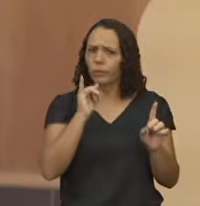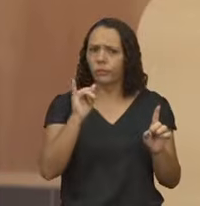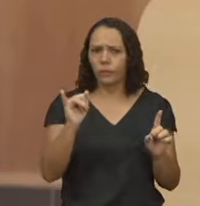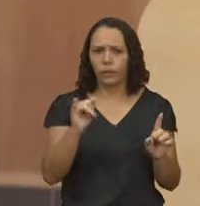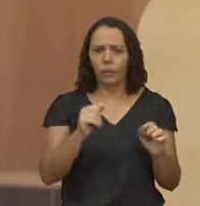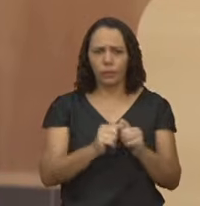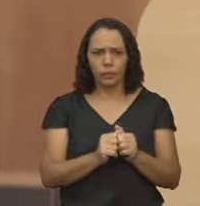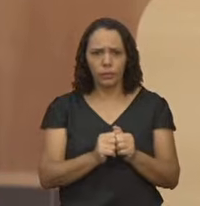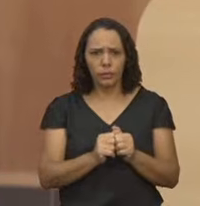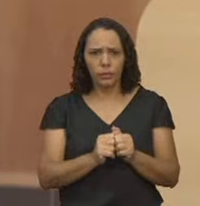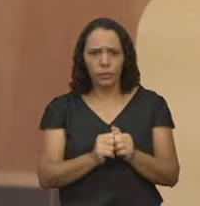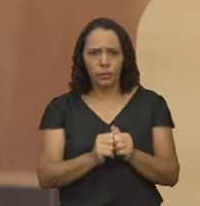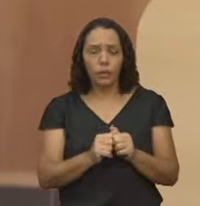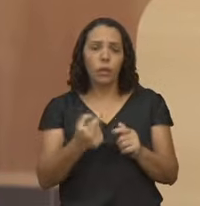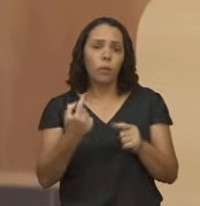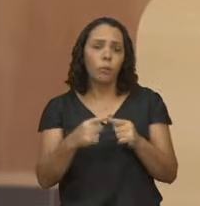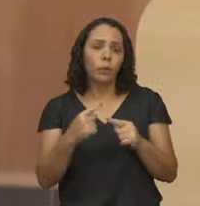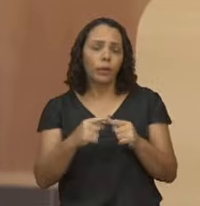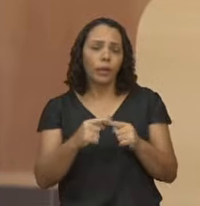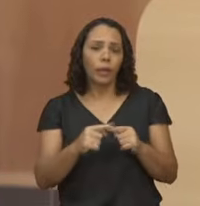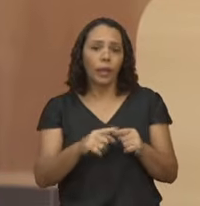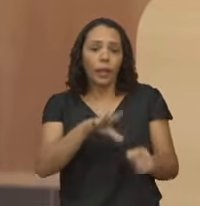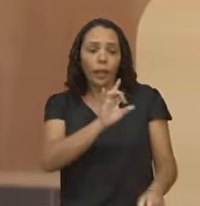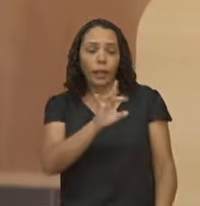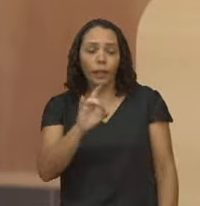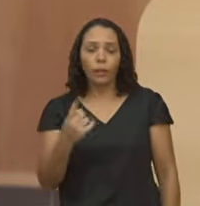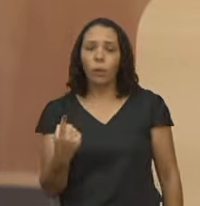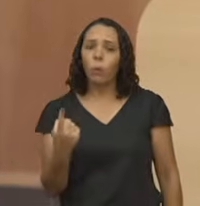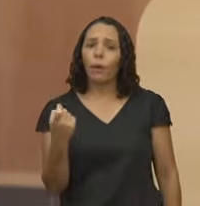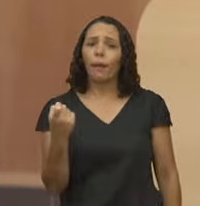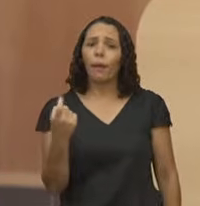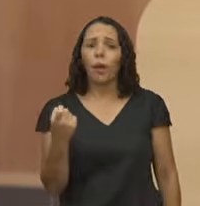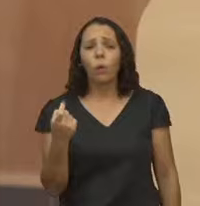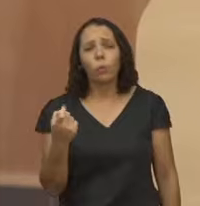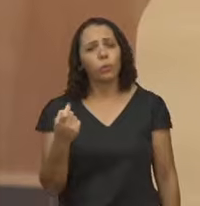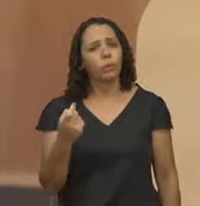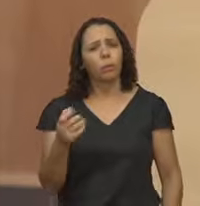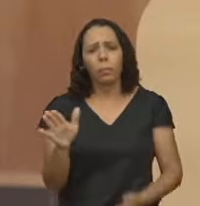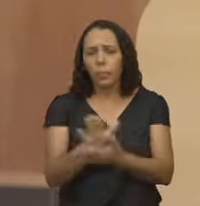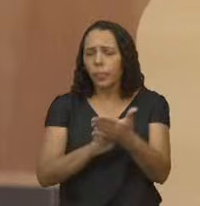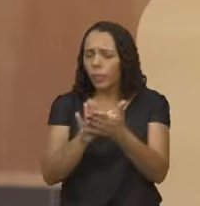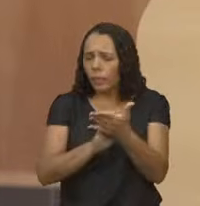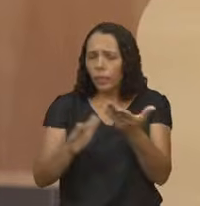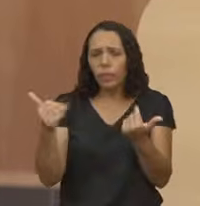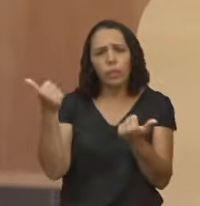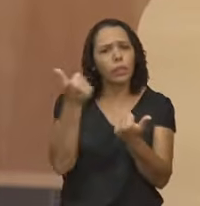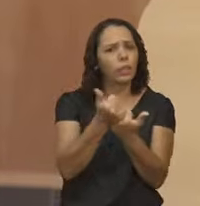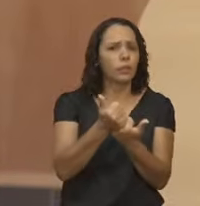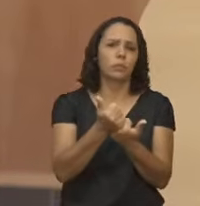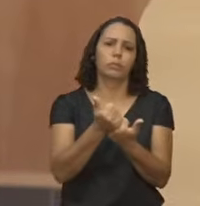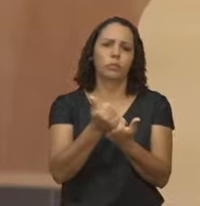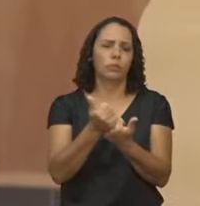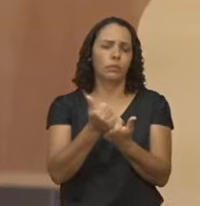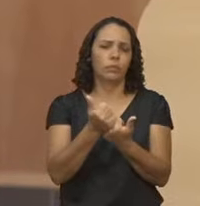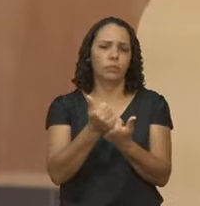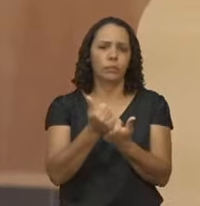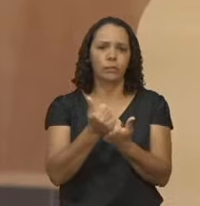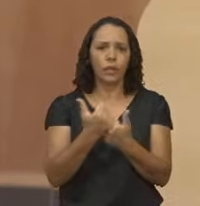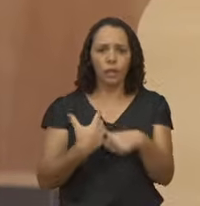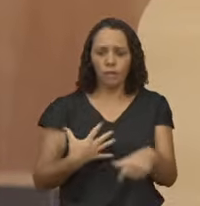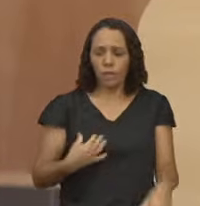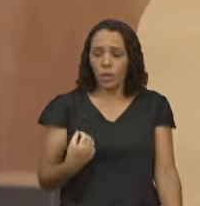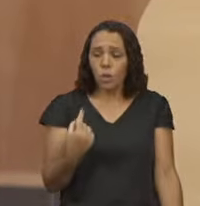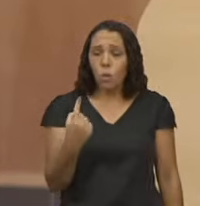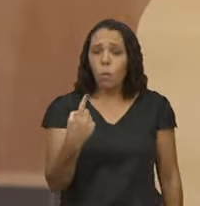que eu posso ter outro, mas vai ser o outro, não é aquele. Então eu estou sofrendo por aquele que eu perdi. E isso é tão delicado da gente lidar